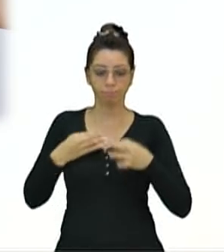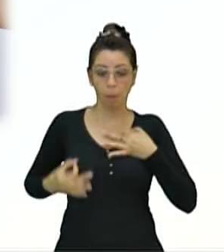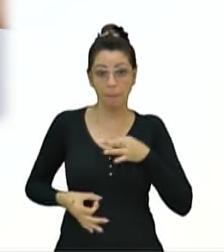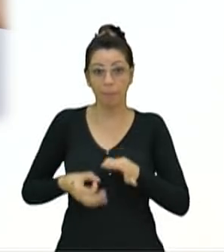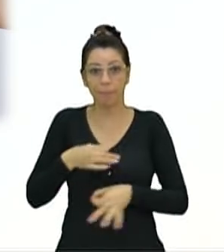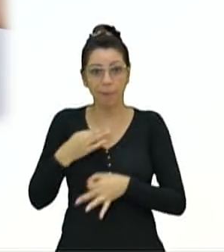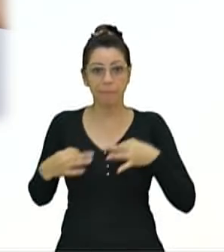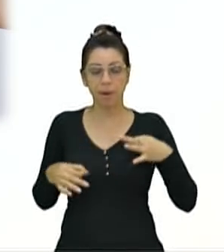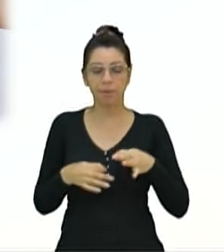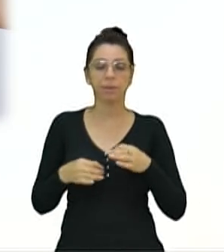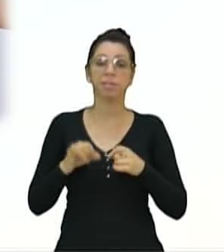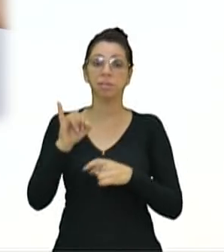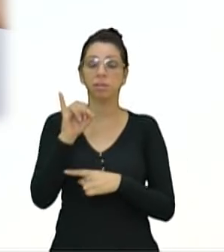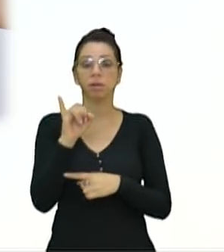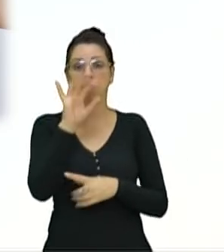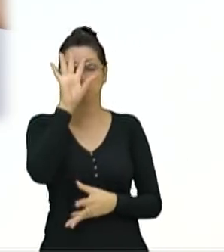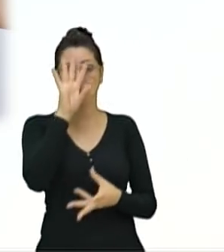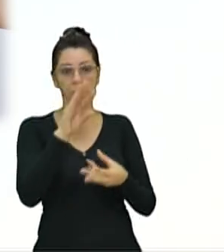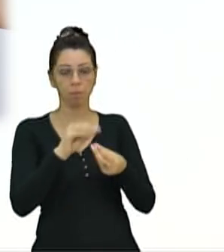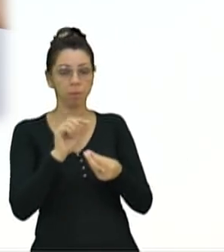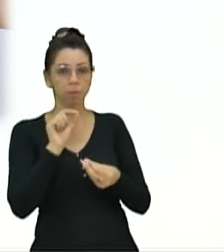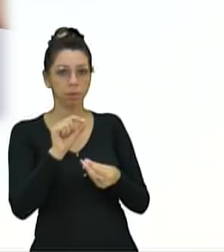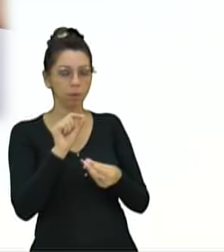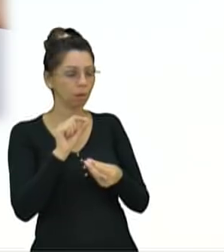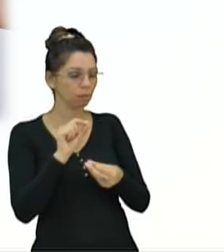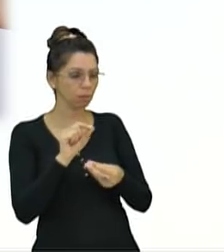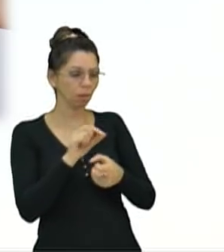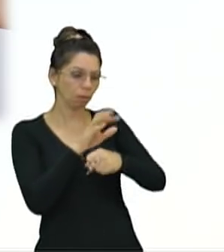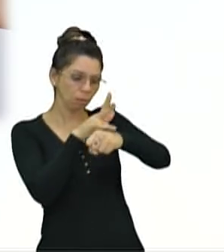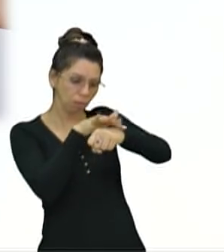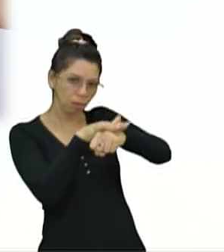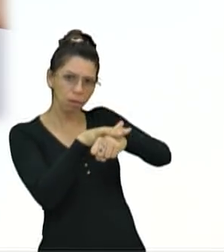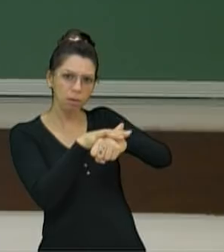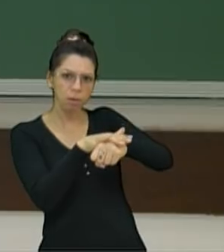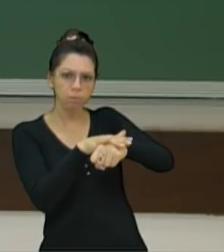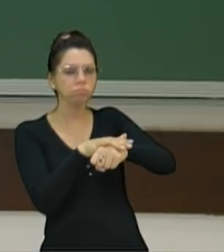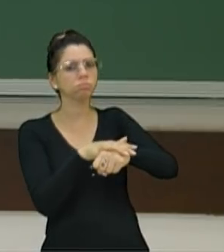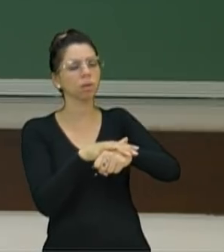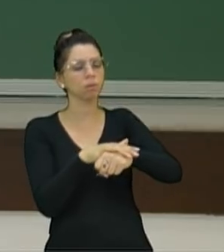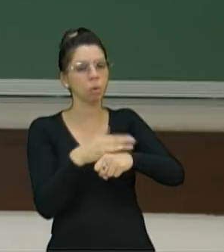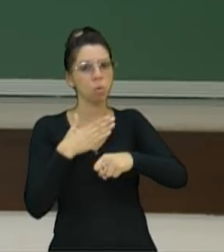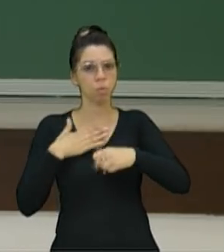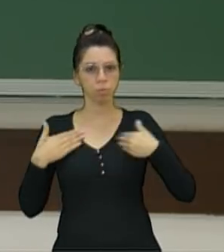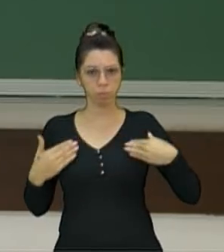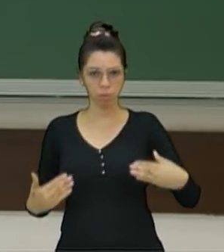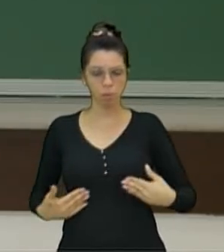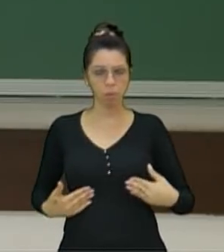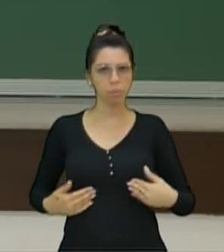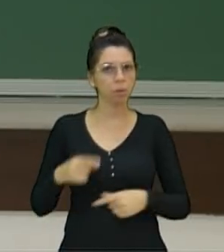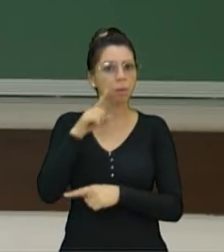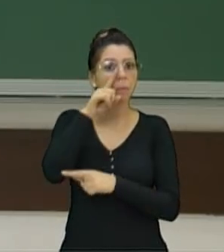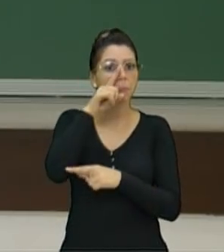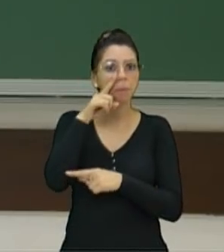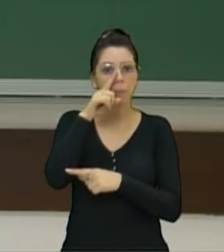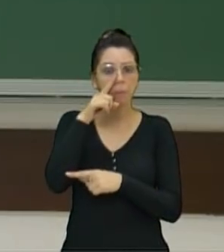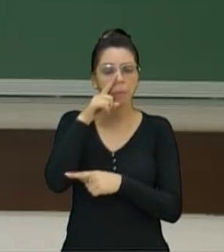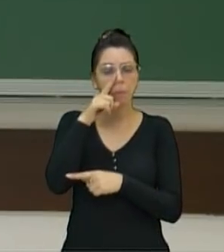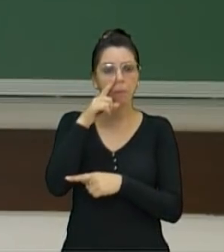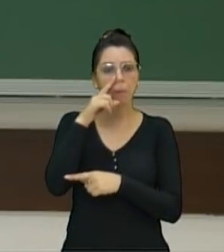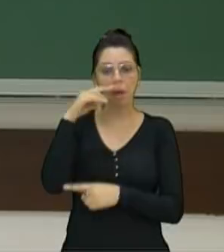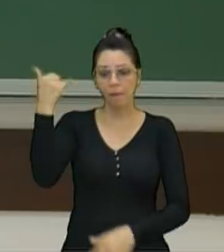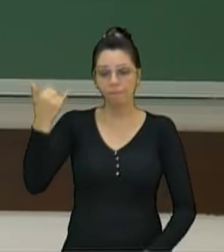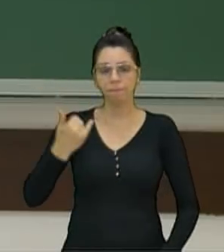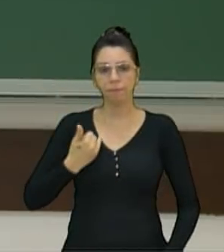tem alguma infecção, o teu corpo entende, opa, tem um perigo aí, precisamos agir. E aí, mais